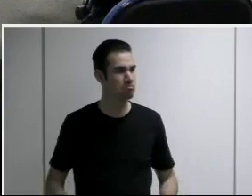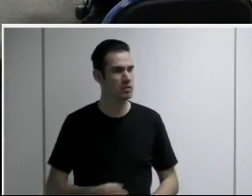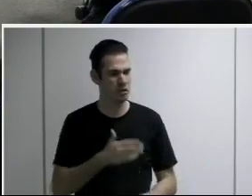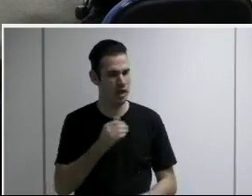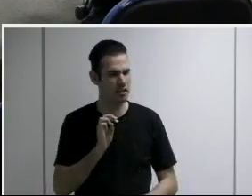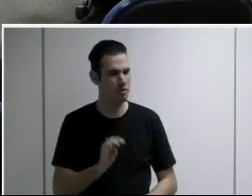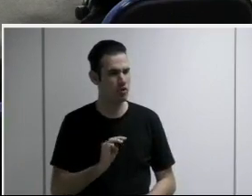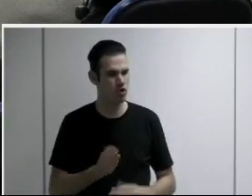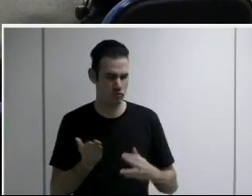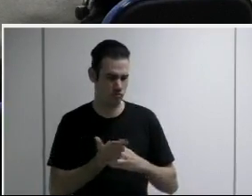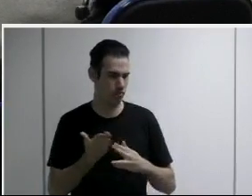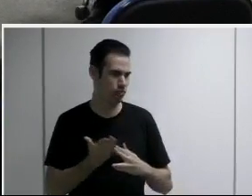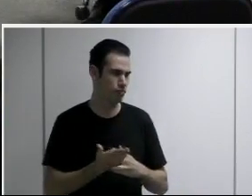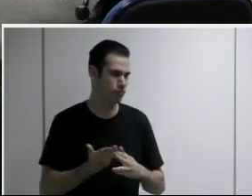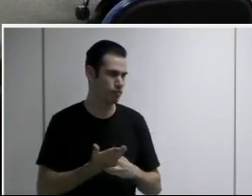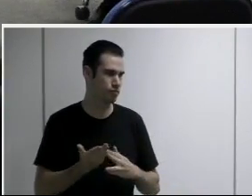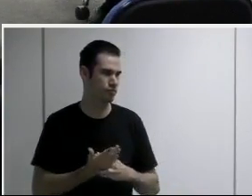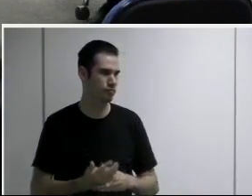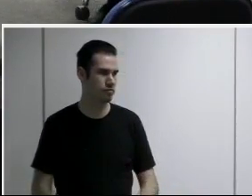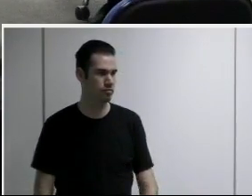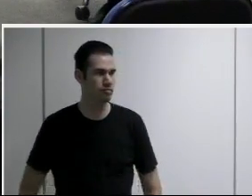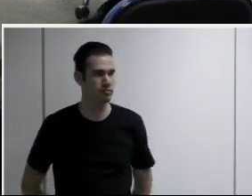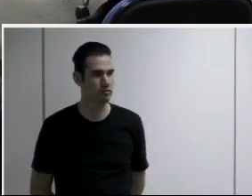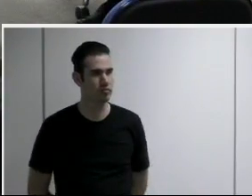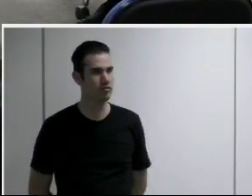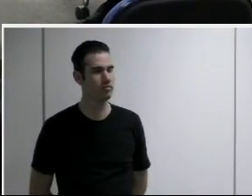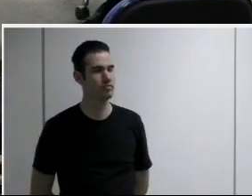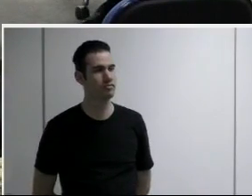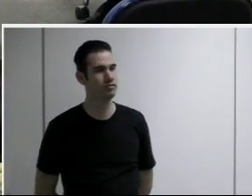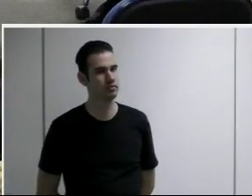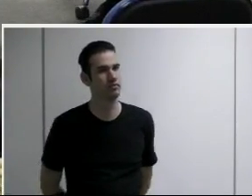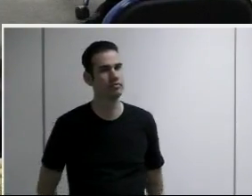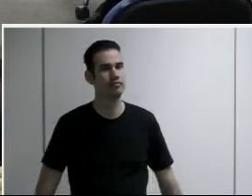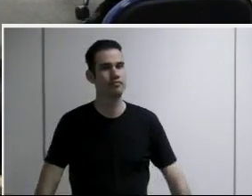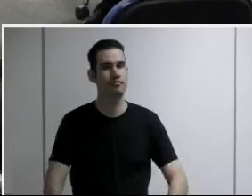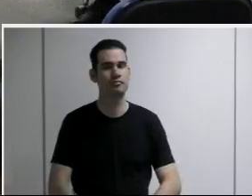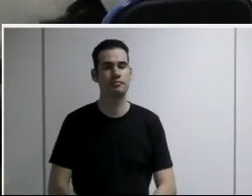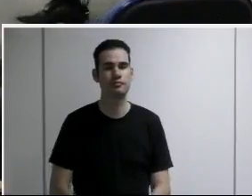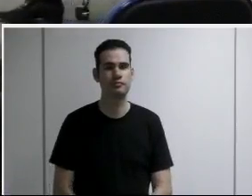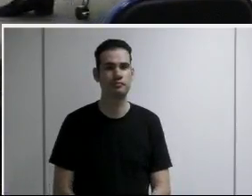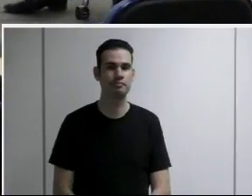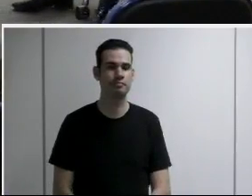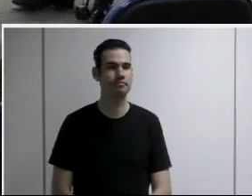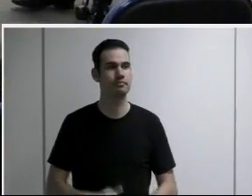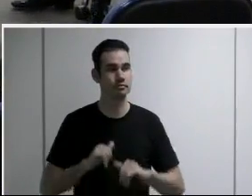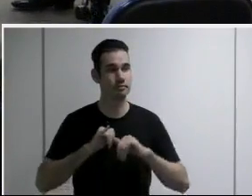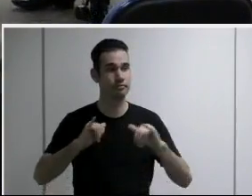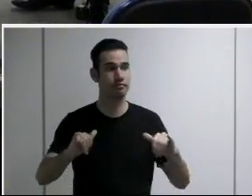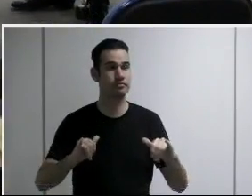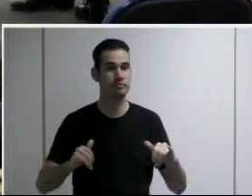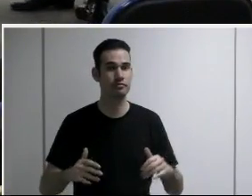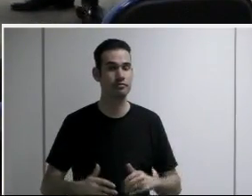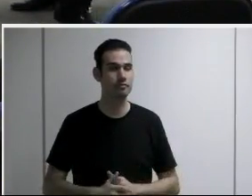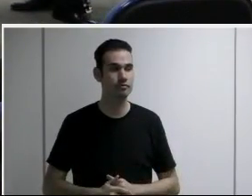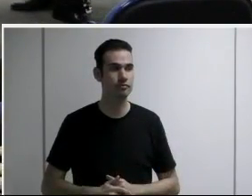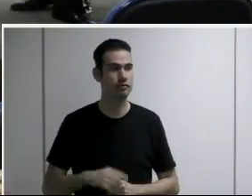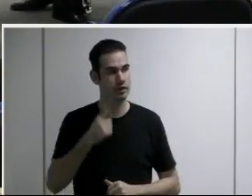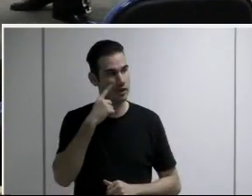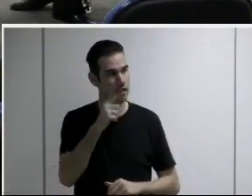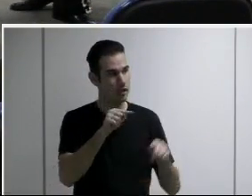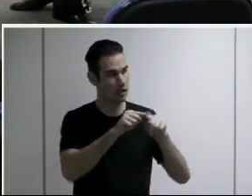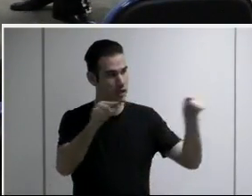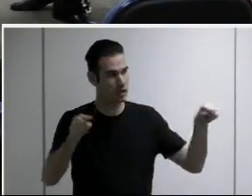minutos. Bom, gente, só para avisar, então. Marcel falou de triunvirato, tem um outro triunvirato na sala 111,